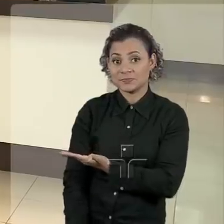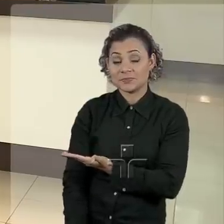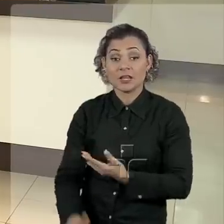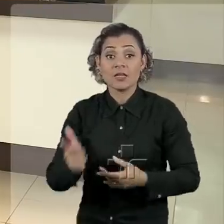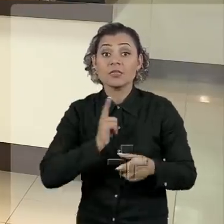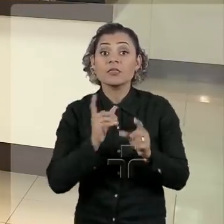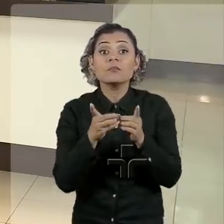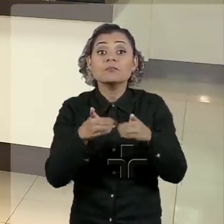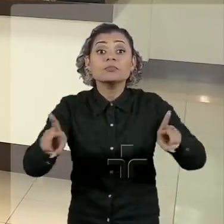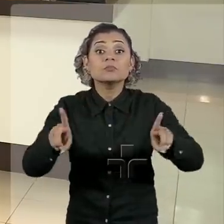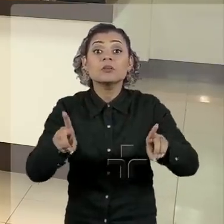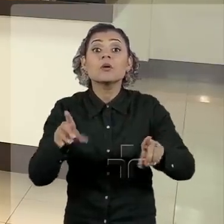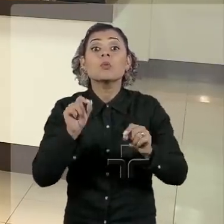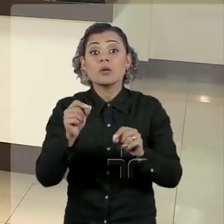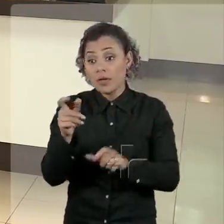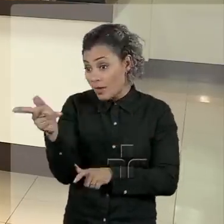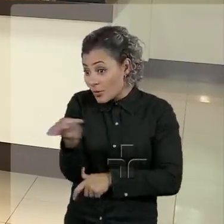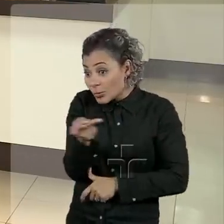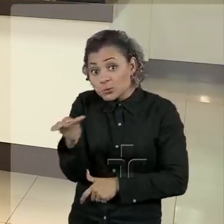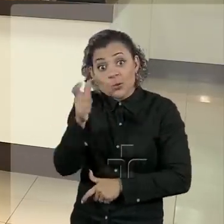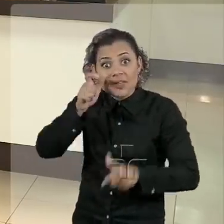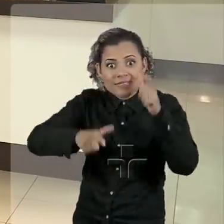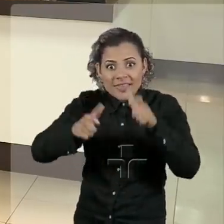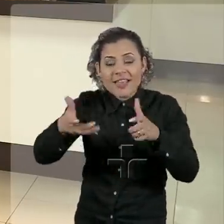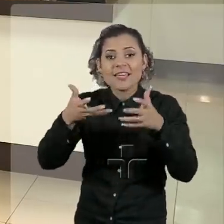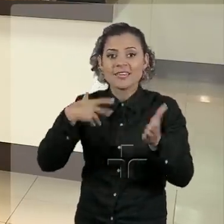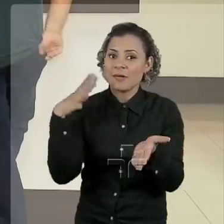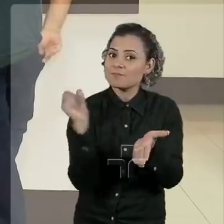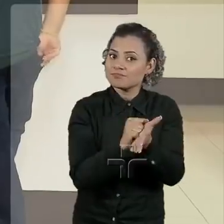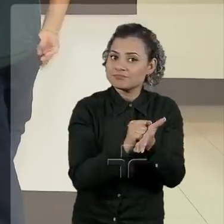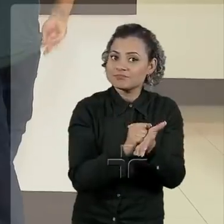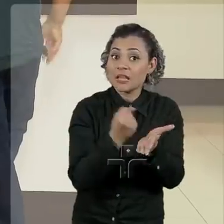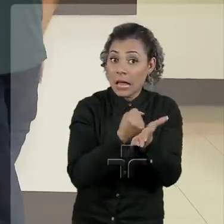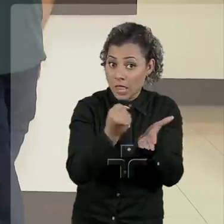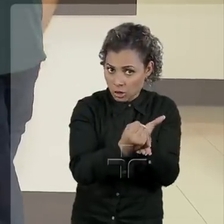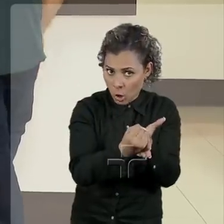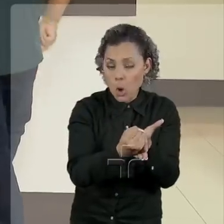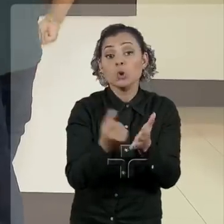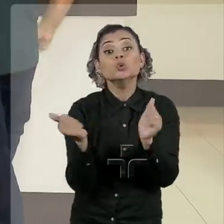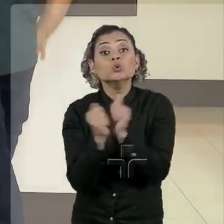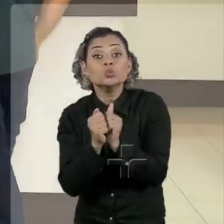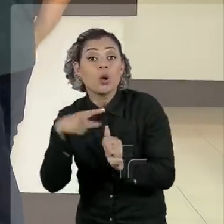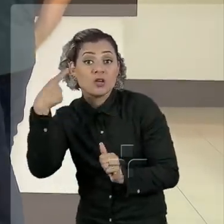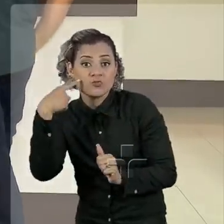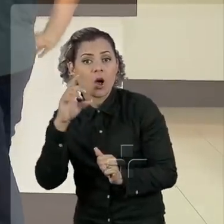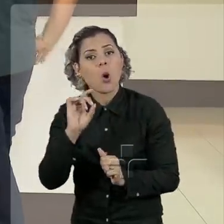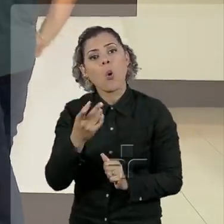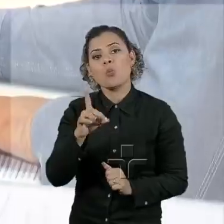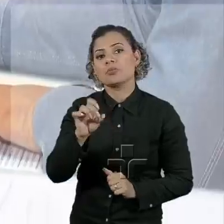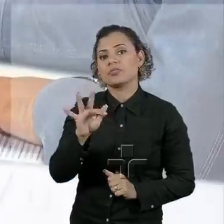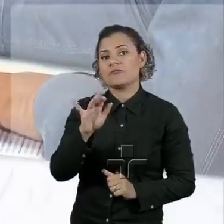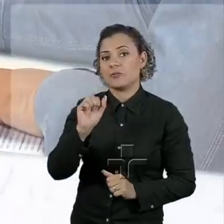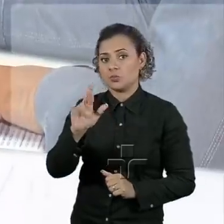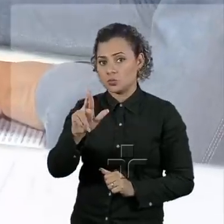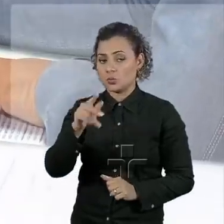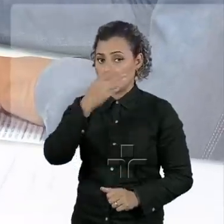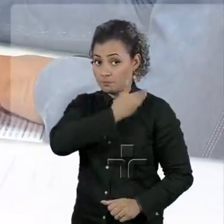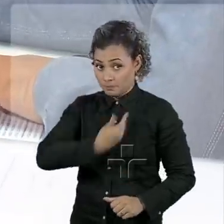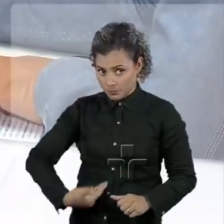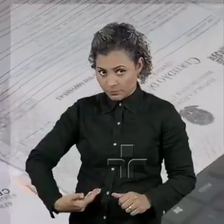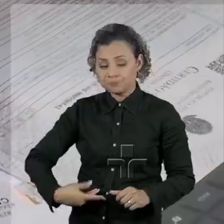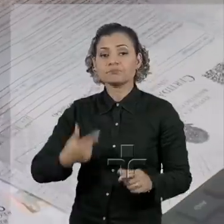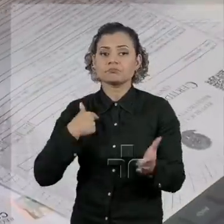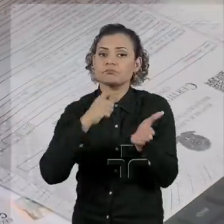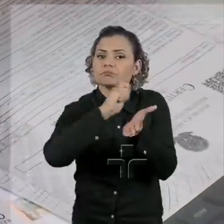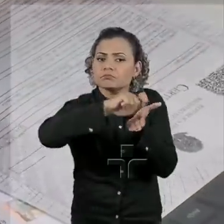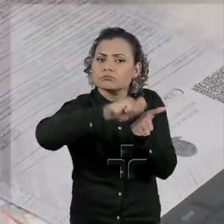parte interessada vai até o cartório, onde o casamento está registrado, acompanhado de um advogado ou defensor público para preencher um